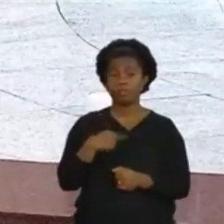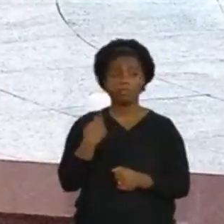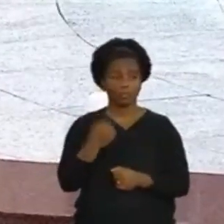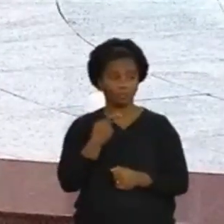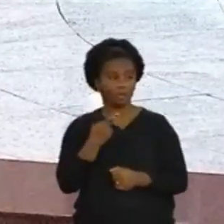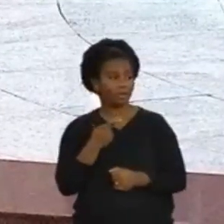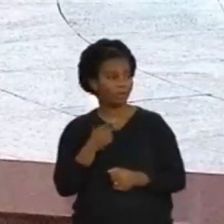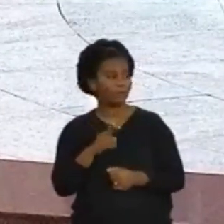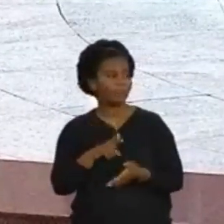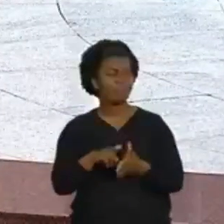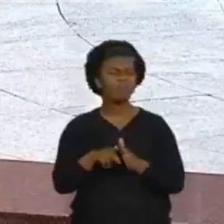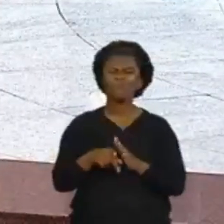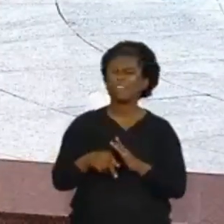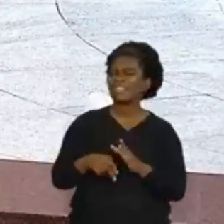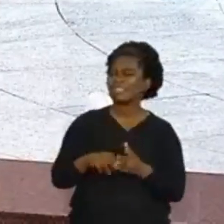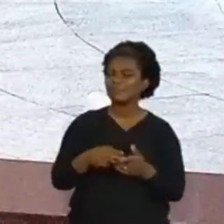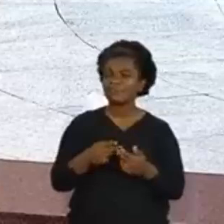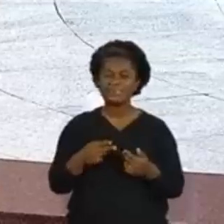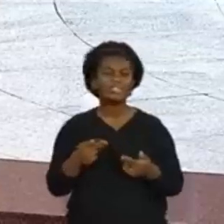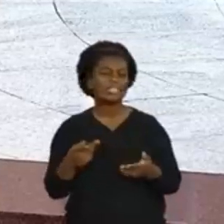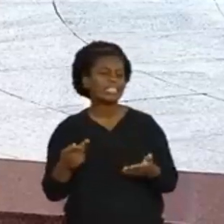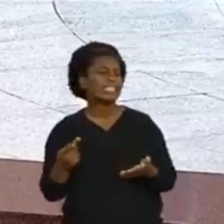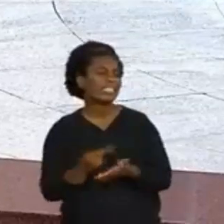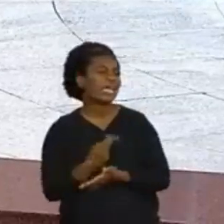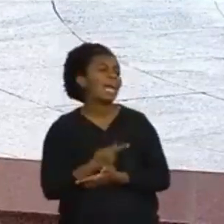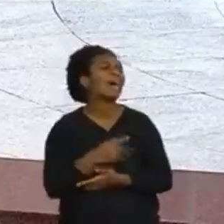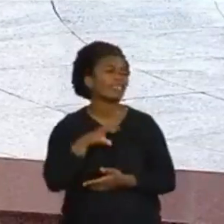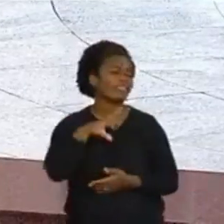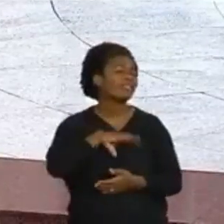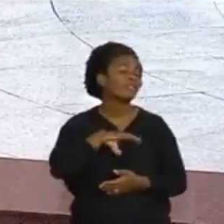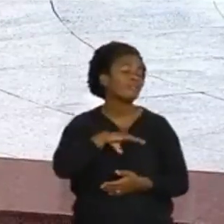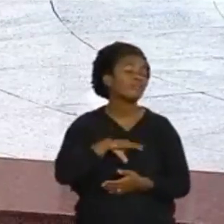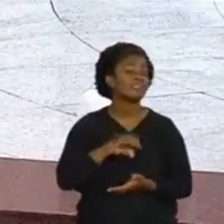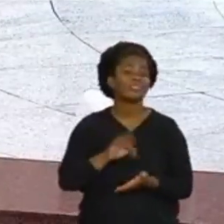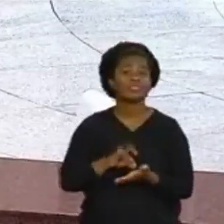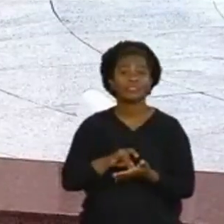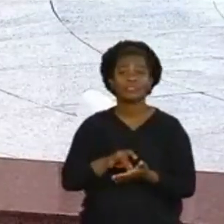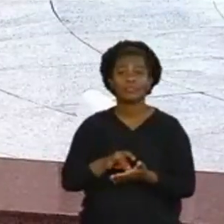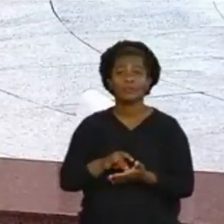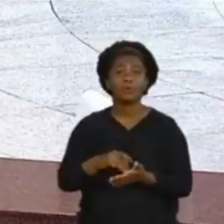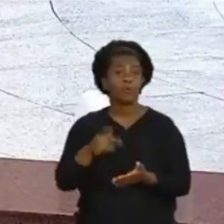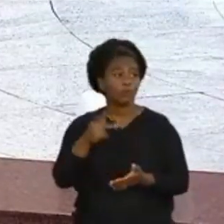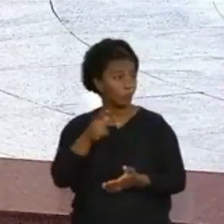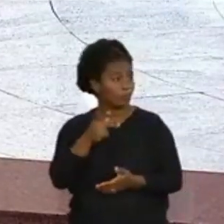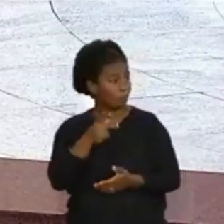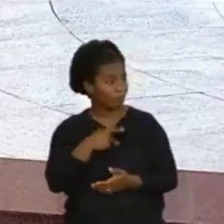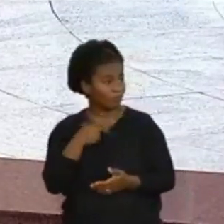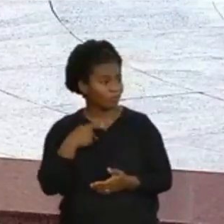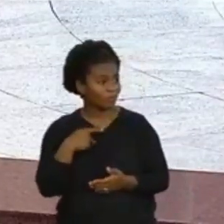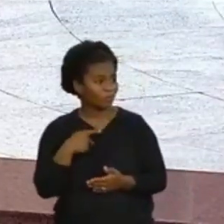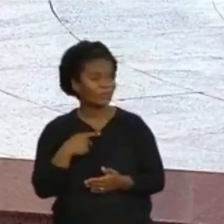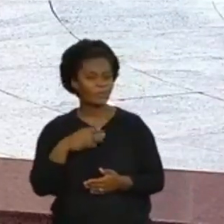Só para cima, entra para dentro, sai para fora. Professor